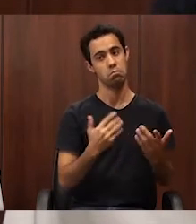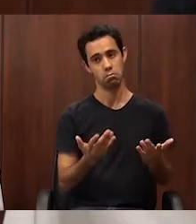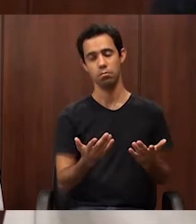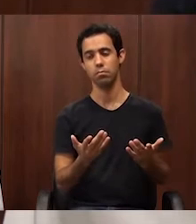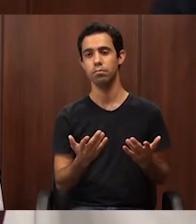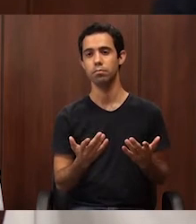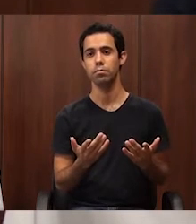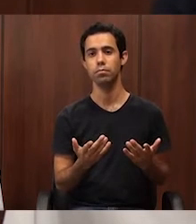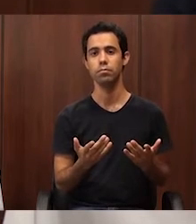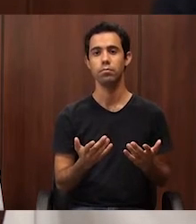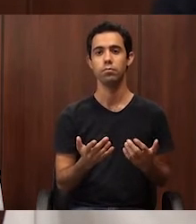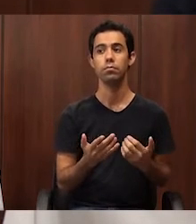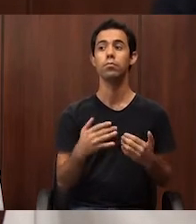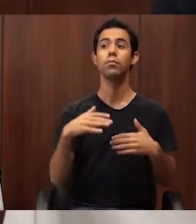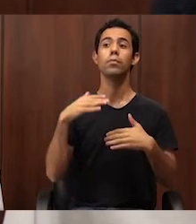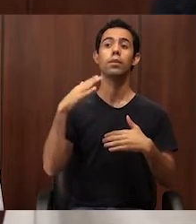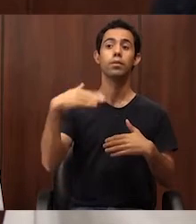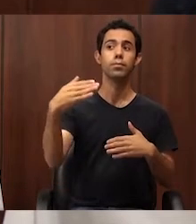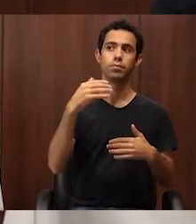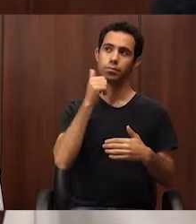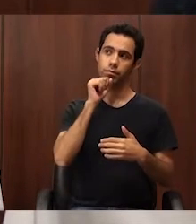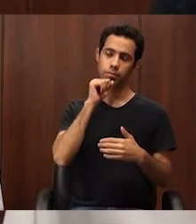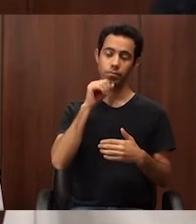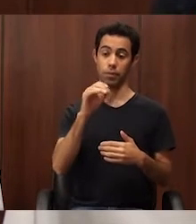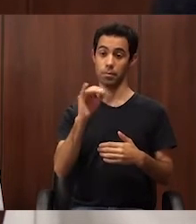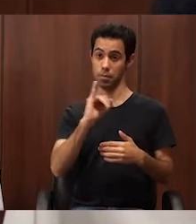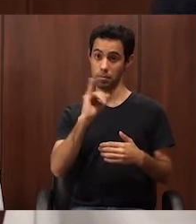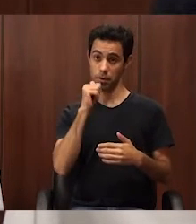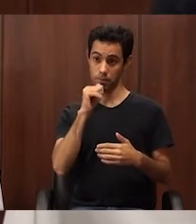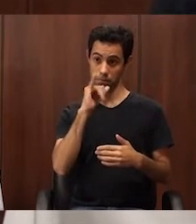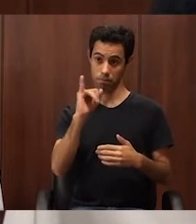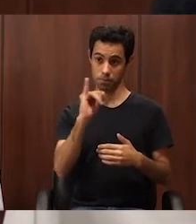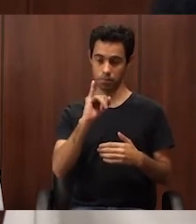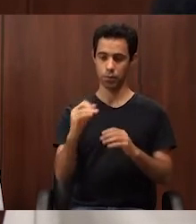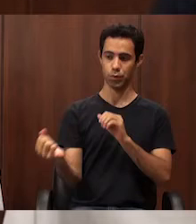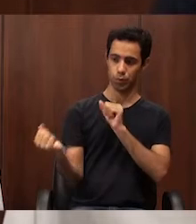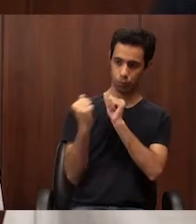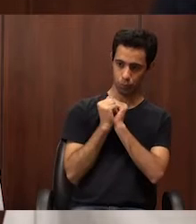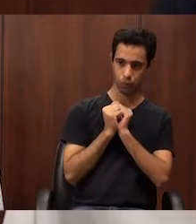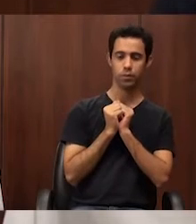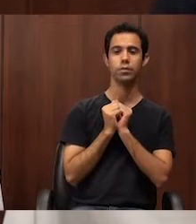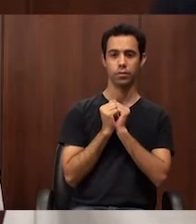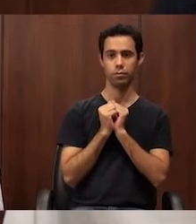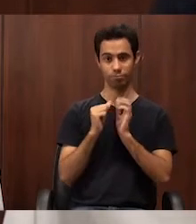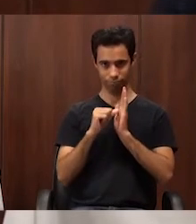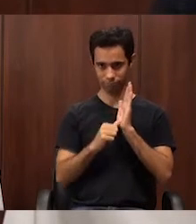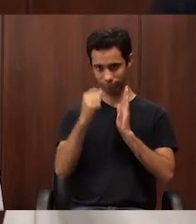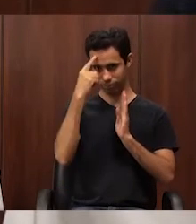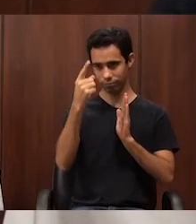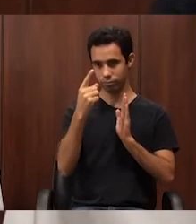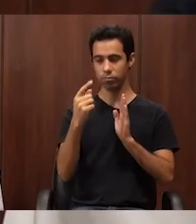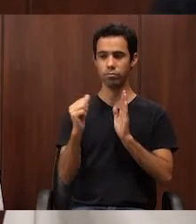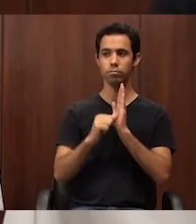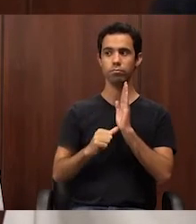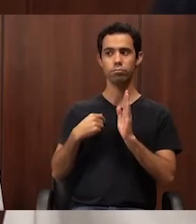caminho. Então, quando a minha irmã foi morar comigo, todo mundo acolheu muito bem, mas o que é que eu percebi